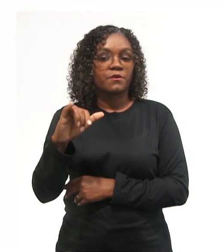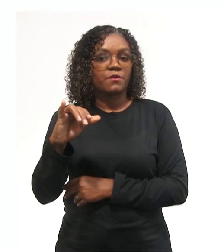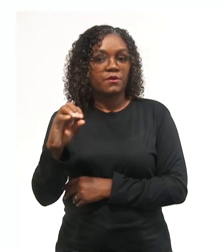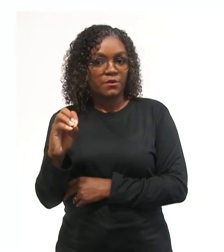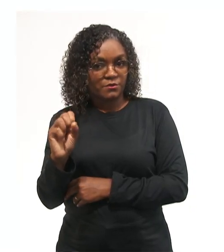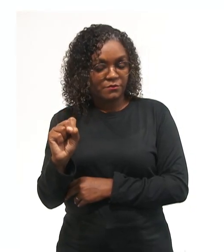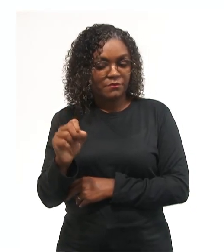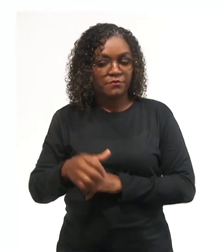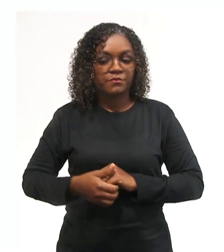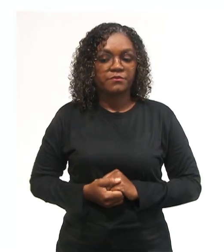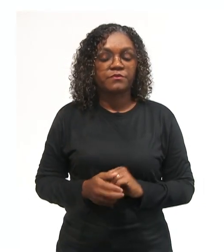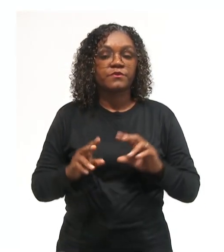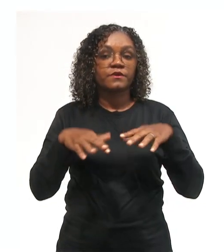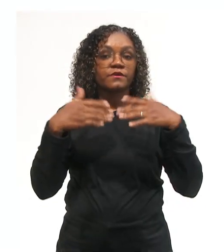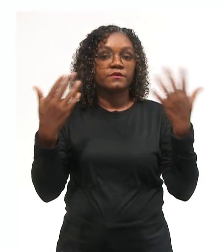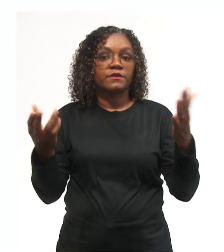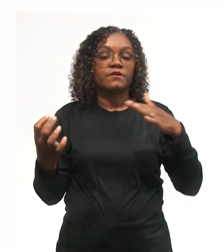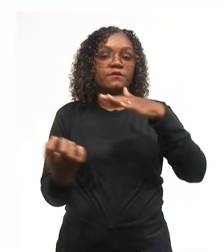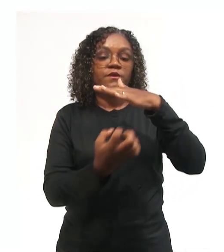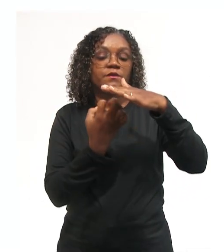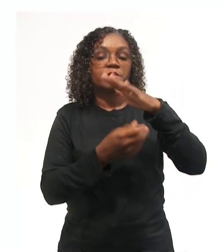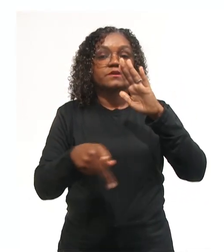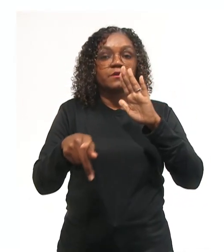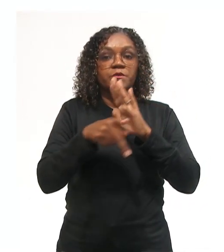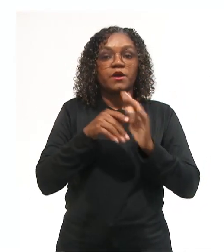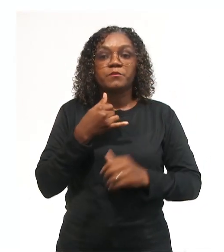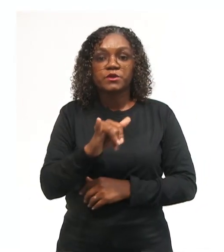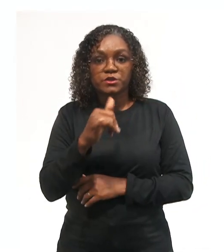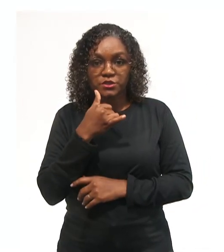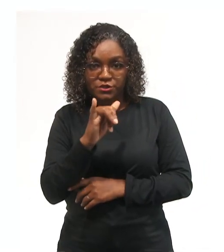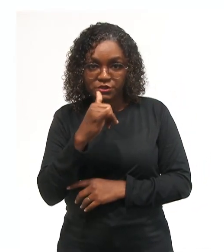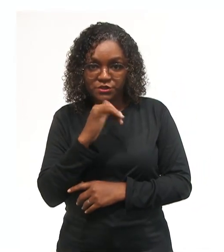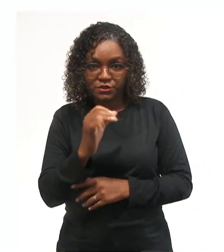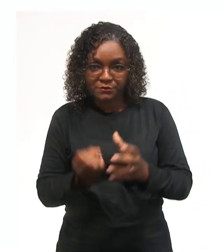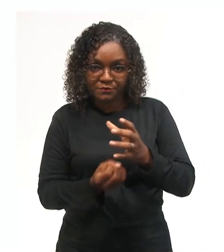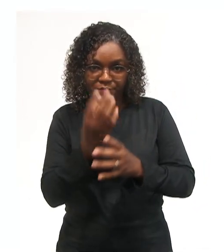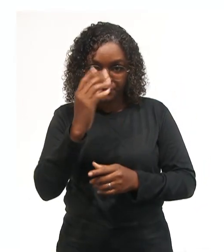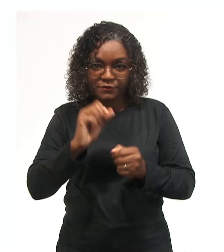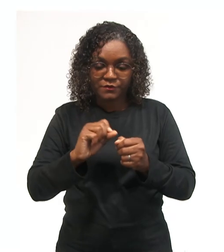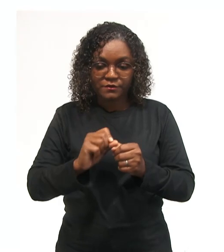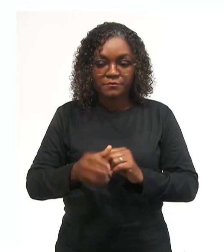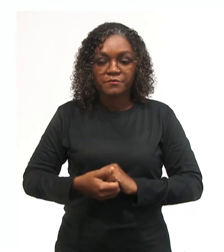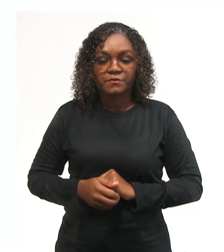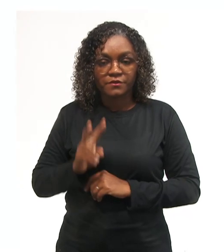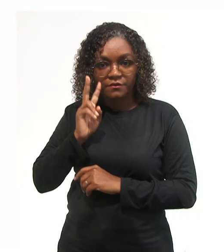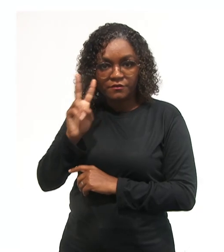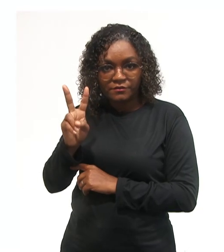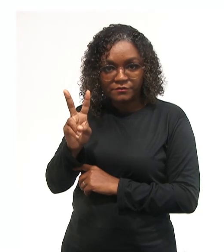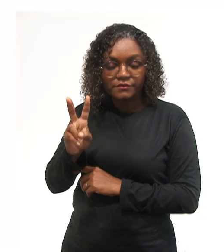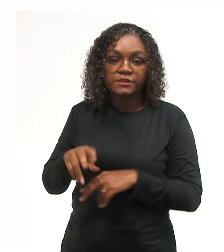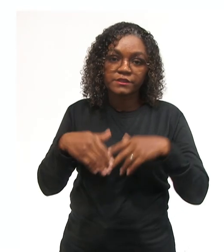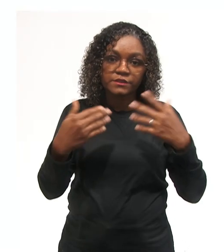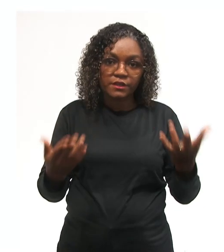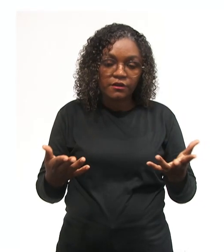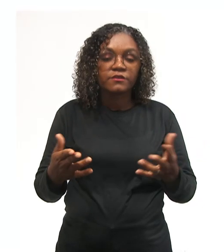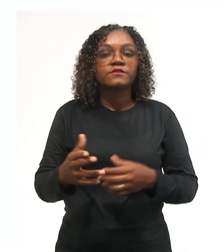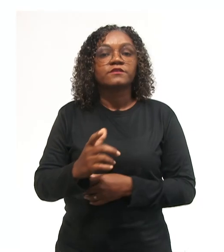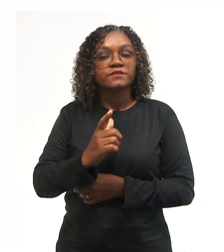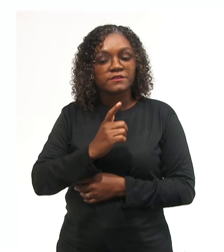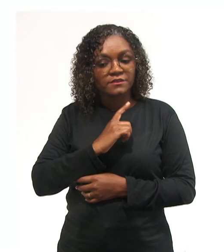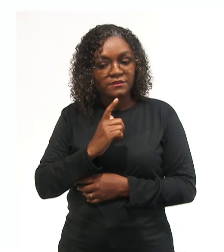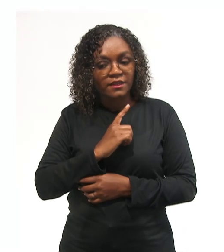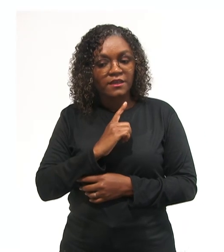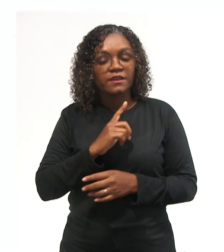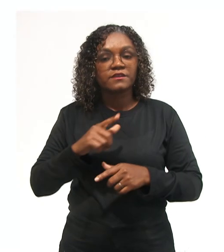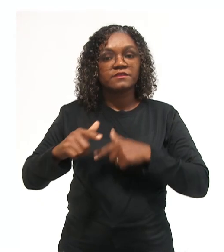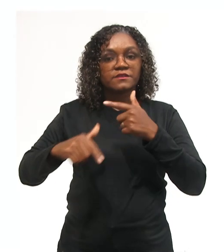Uma empresa geradora de energia, tá? Nós temos aqui uma hidrelétrica, né, representando uma hidrelétrica. Então, esse é um tipo de negócio